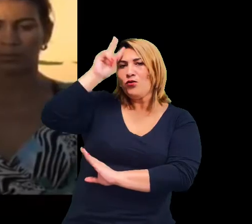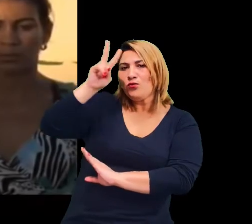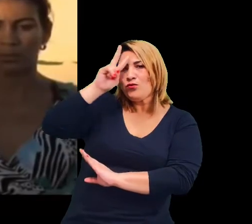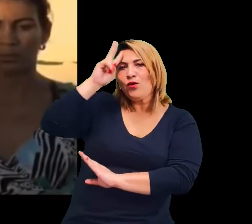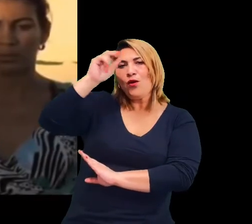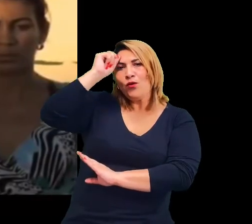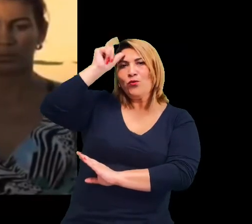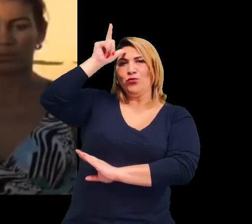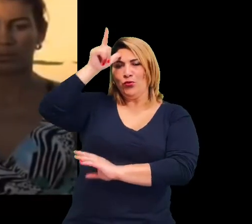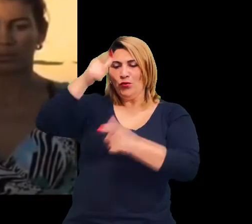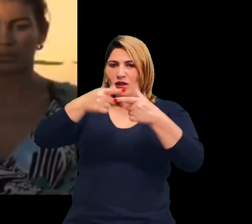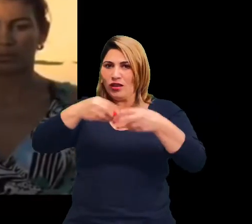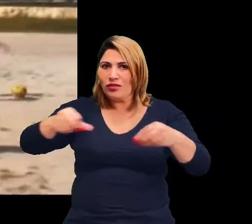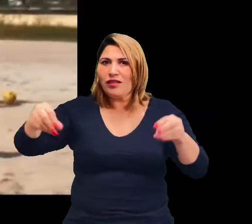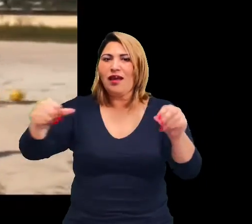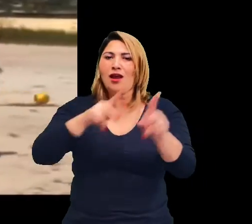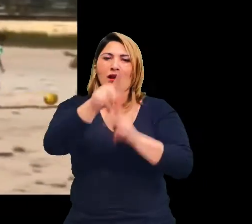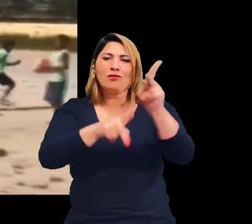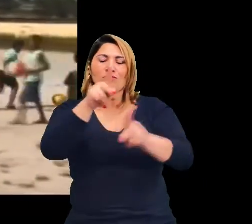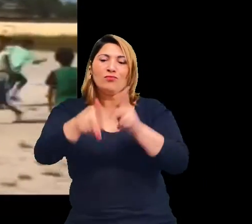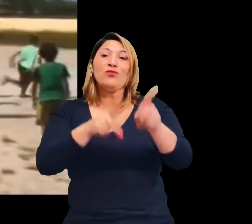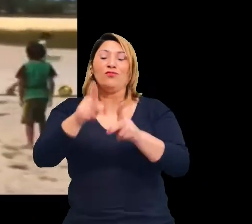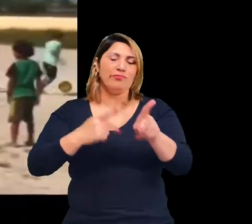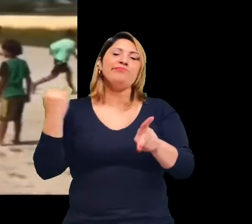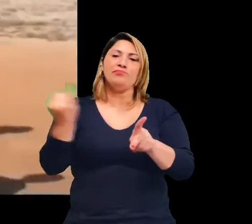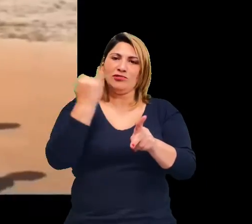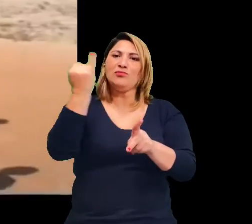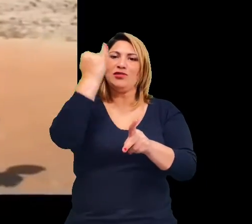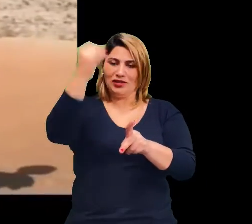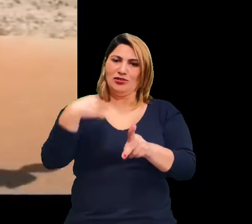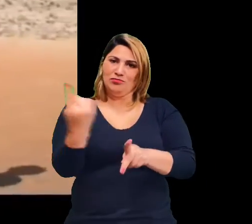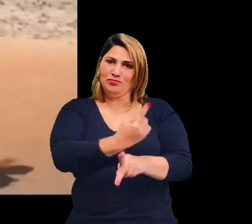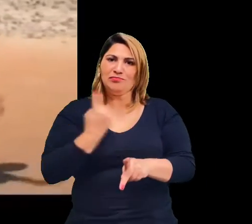terras pataxó, falando do povo pataxó, que é muito importante pra gente.